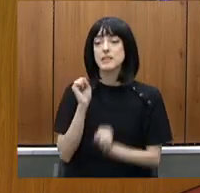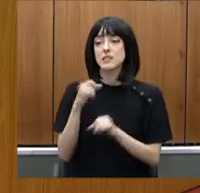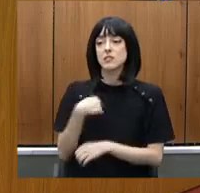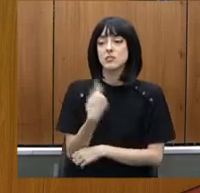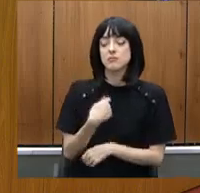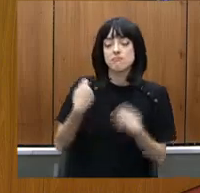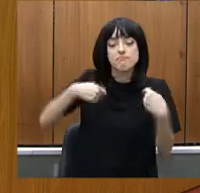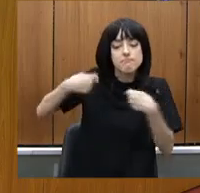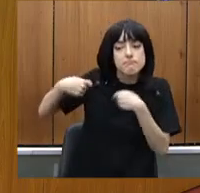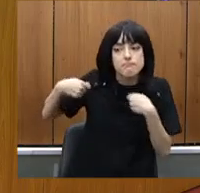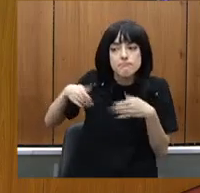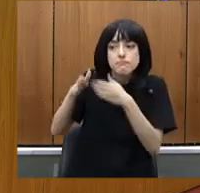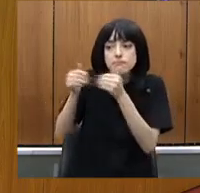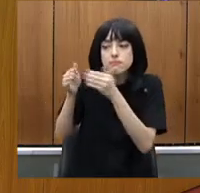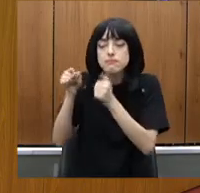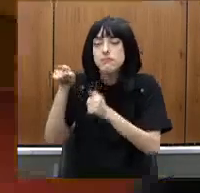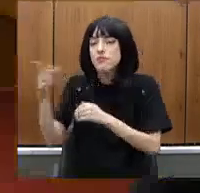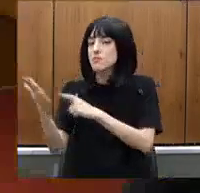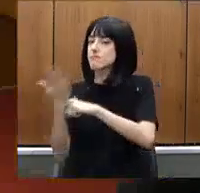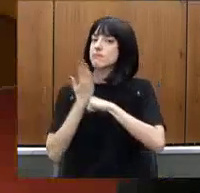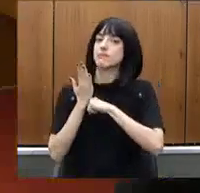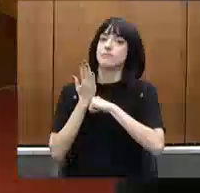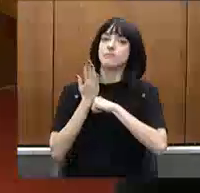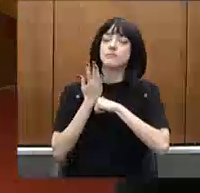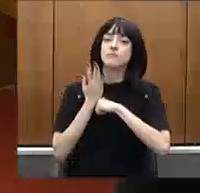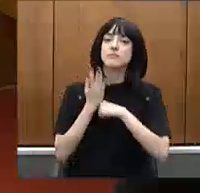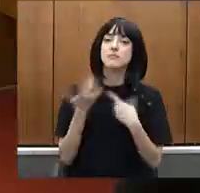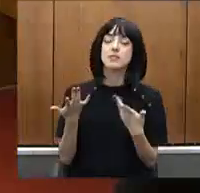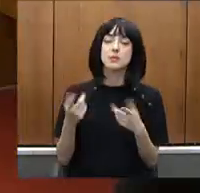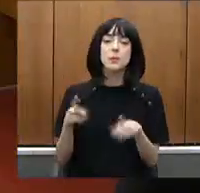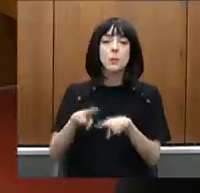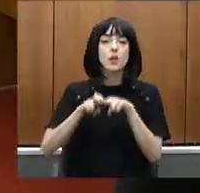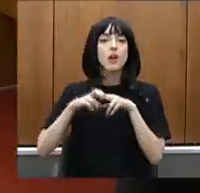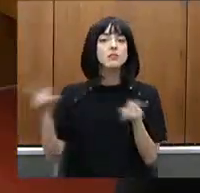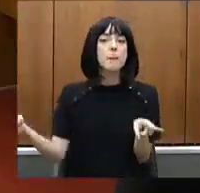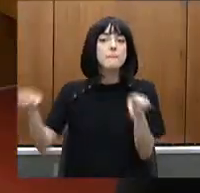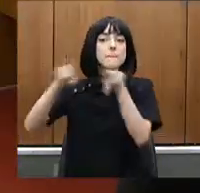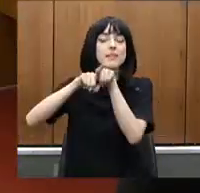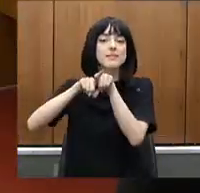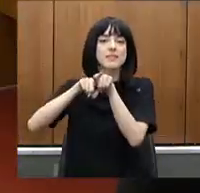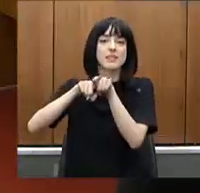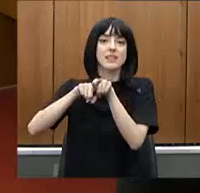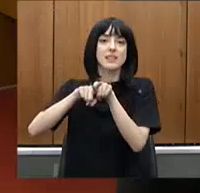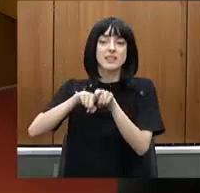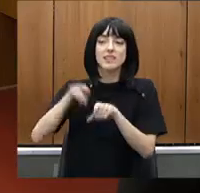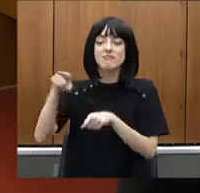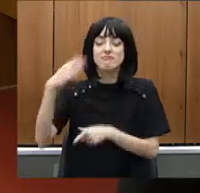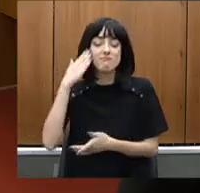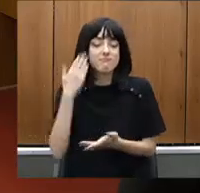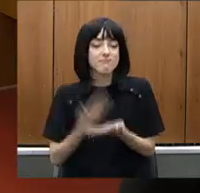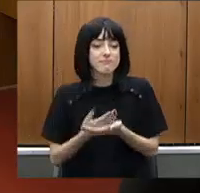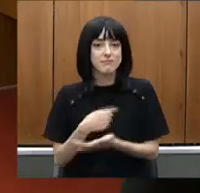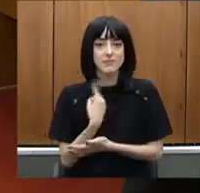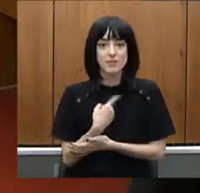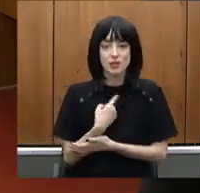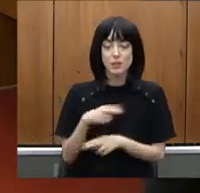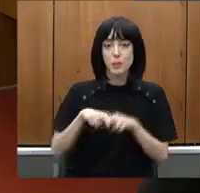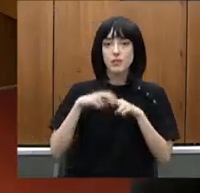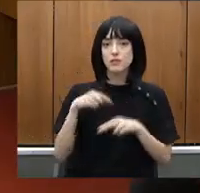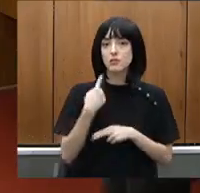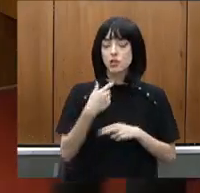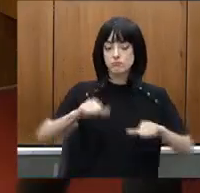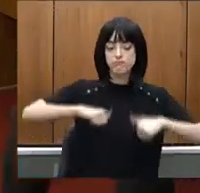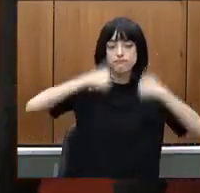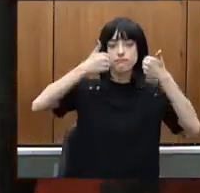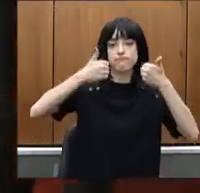e a grandeza da instituição ela vende essas parcerias desse apoio dessa pessoa que nos conhece e confia e nos orienta para